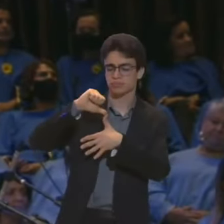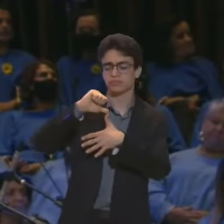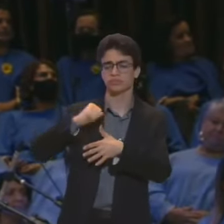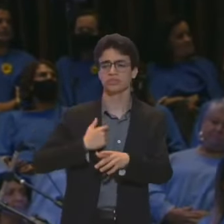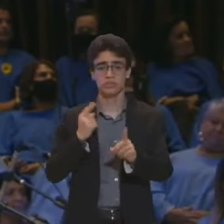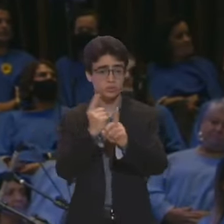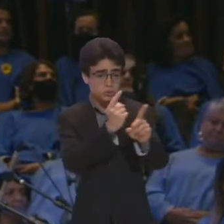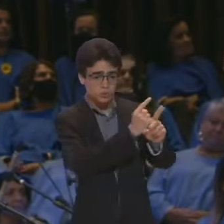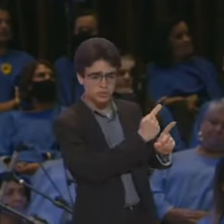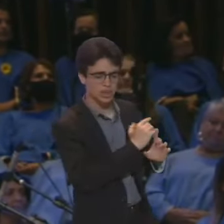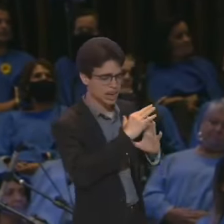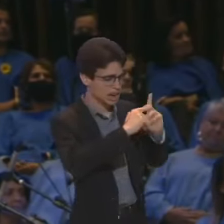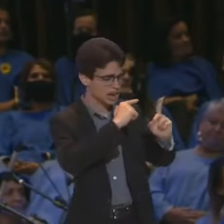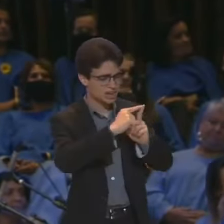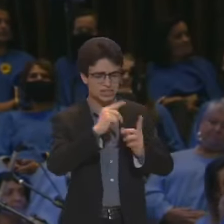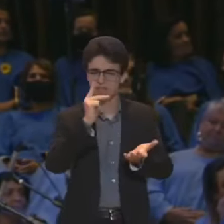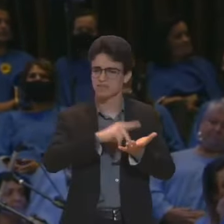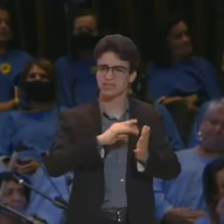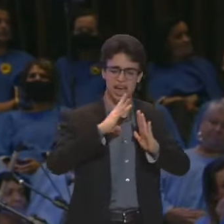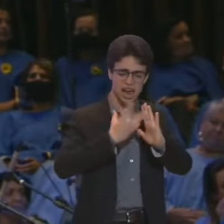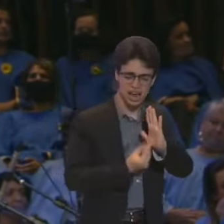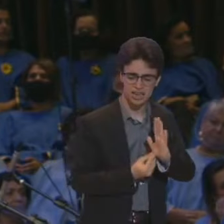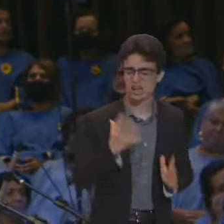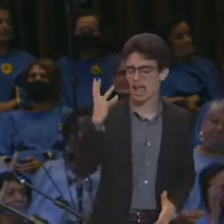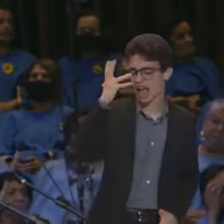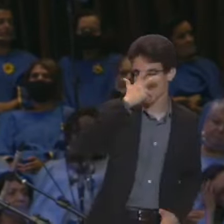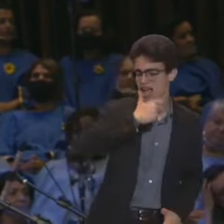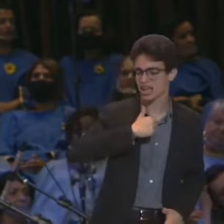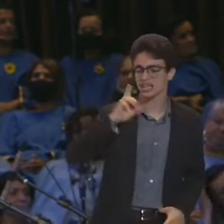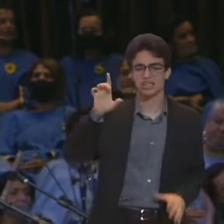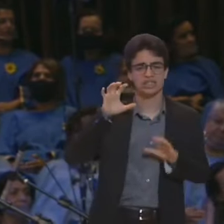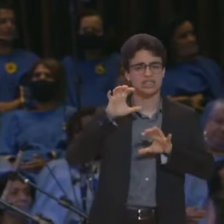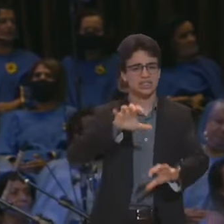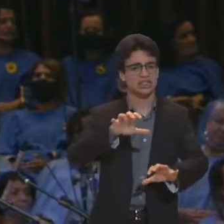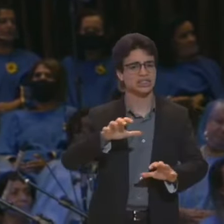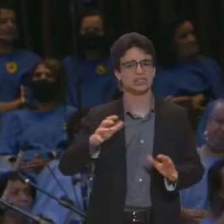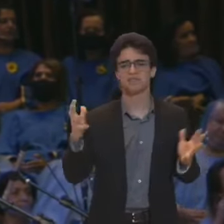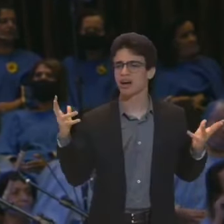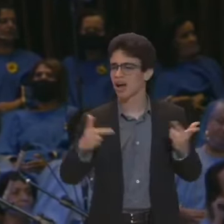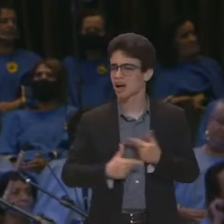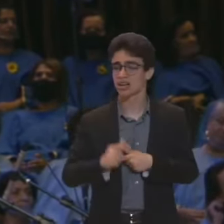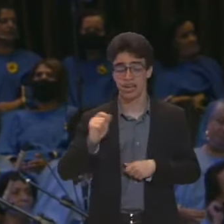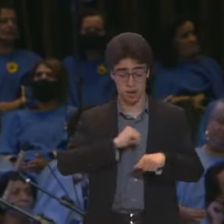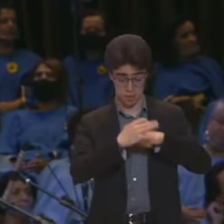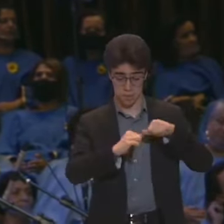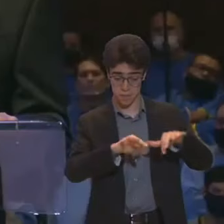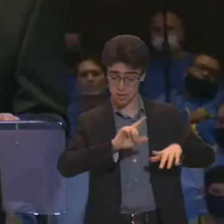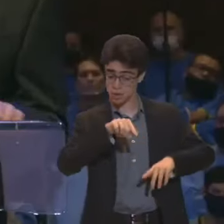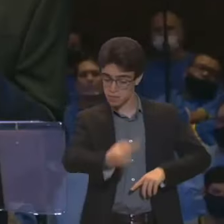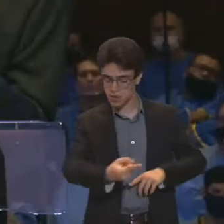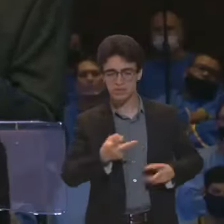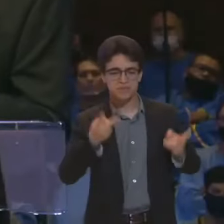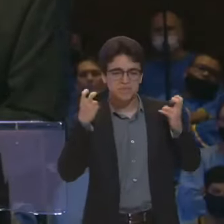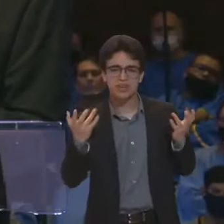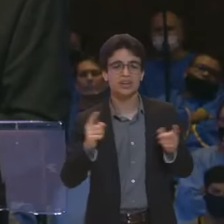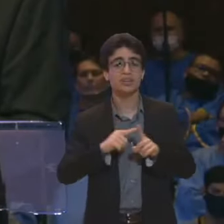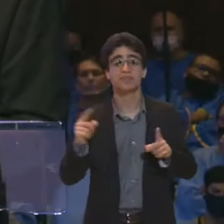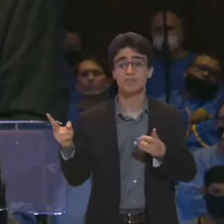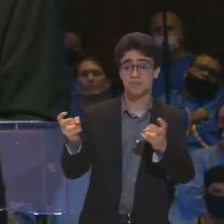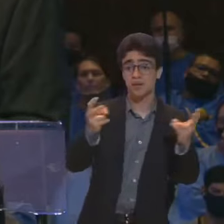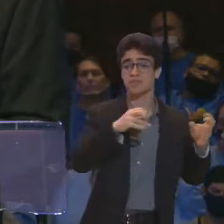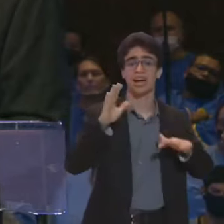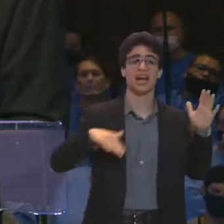a igreja lindíssima. É maravilhoso ver o que Deus está fazendo nesse período de pós-pandemia. Mas, ao mesmo tempo, a gente vê que ainda há